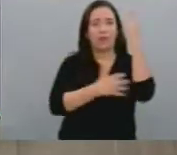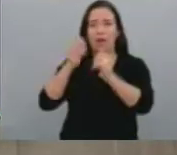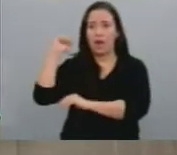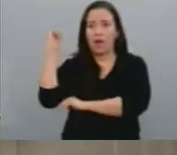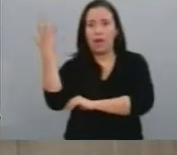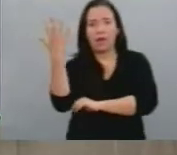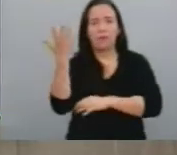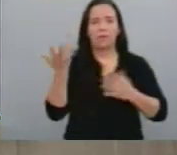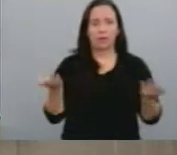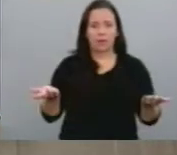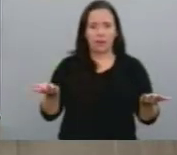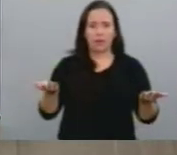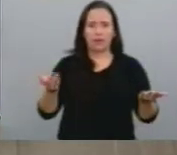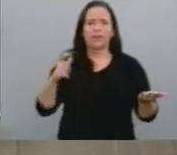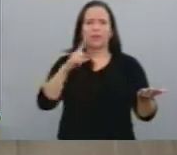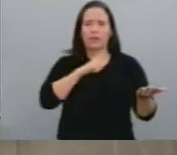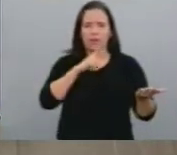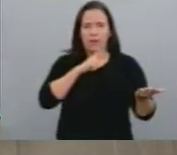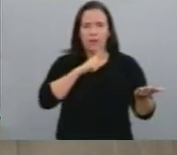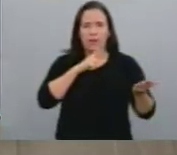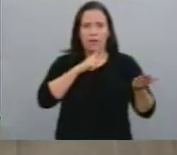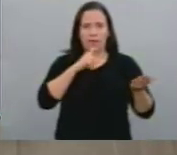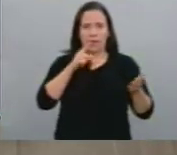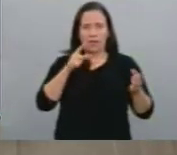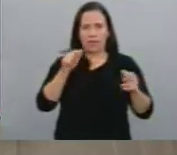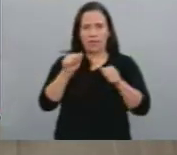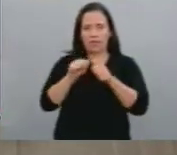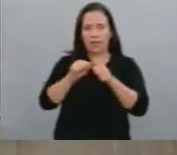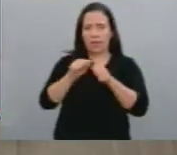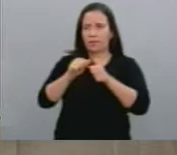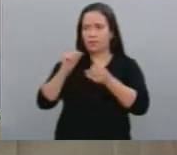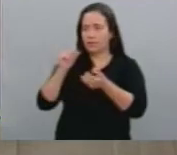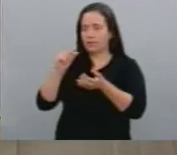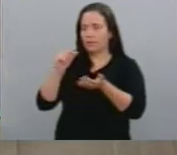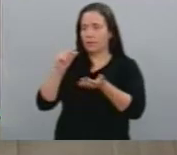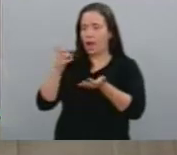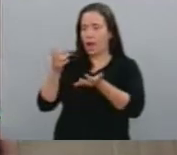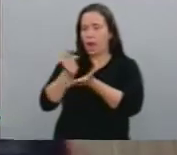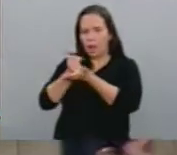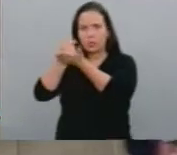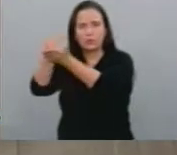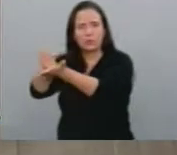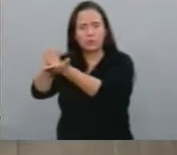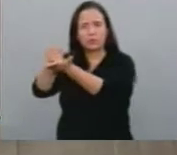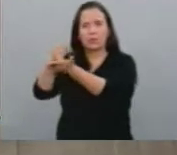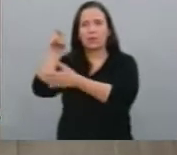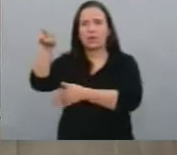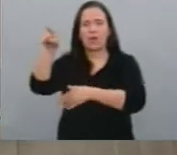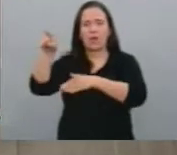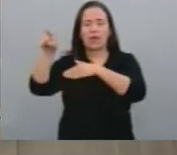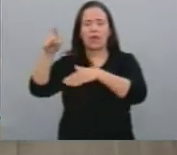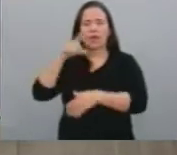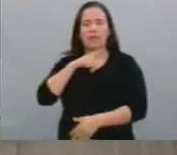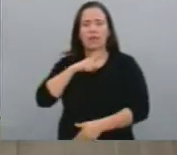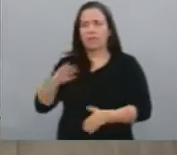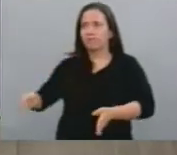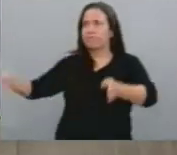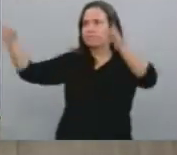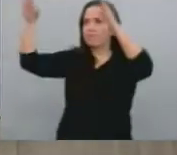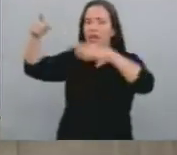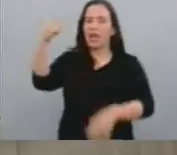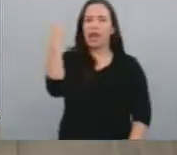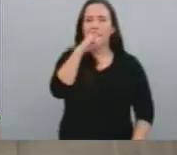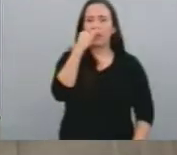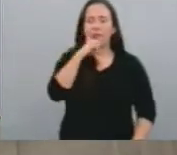equivocado apostar numa matriz energética suja, que produz poucos empregos e